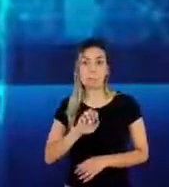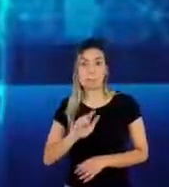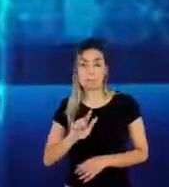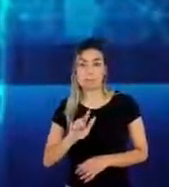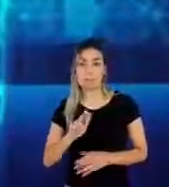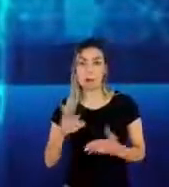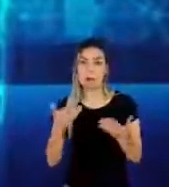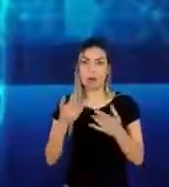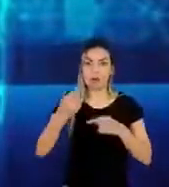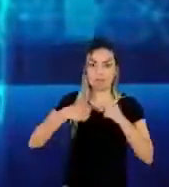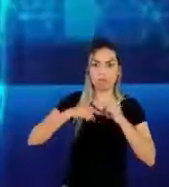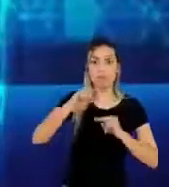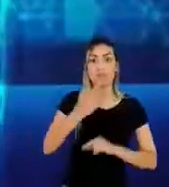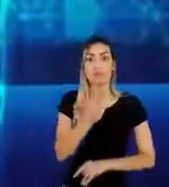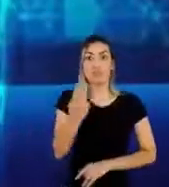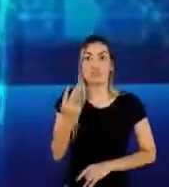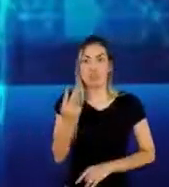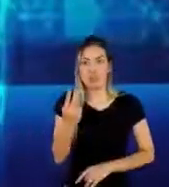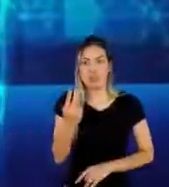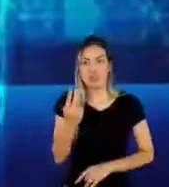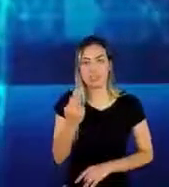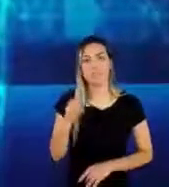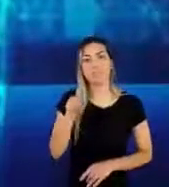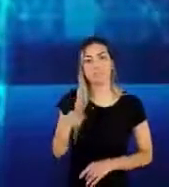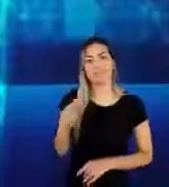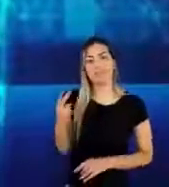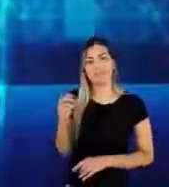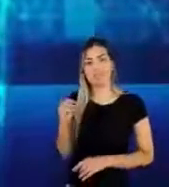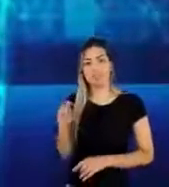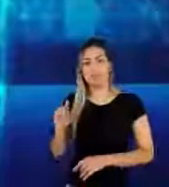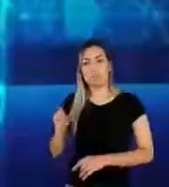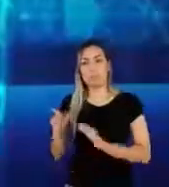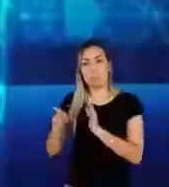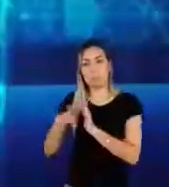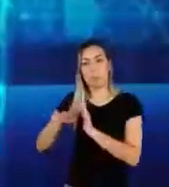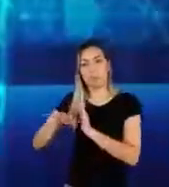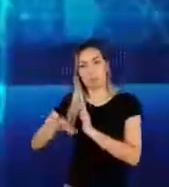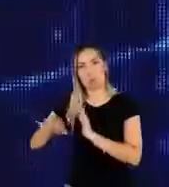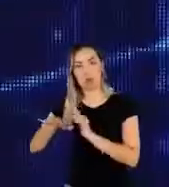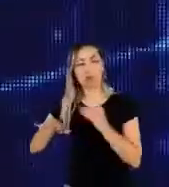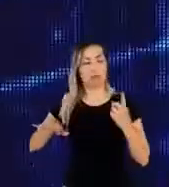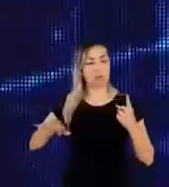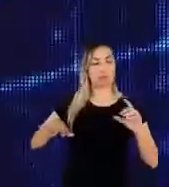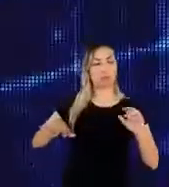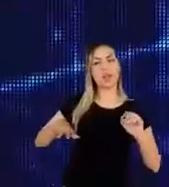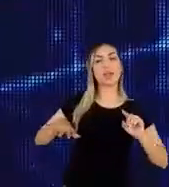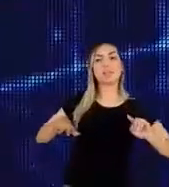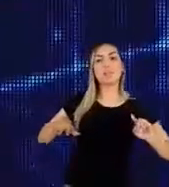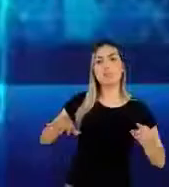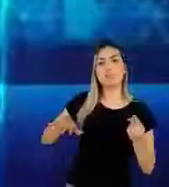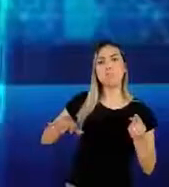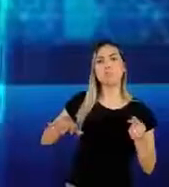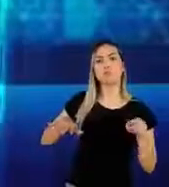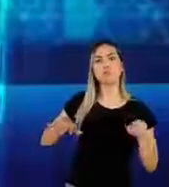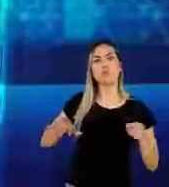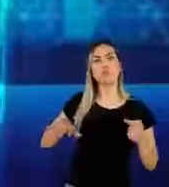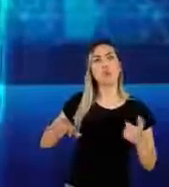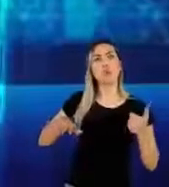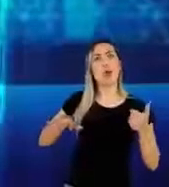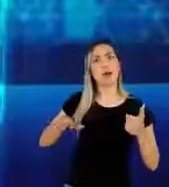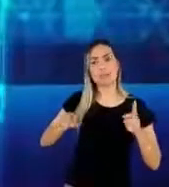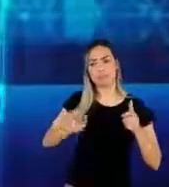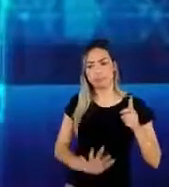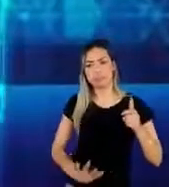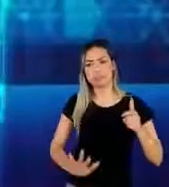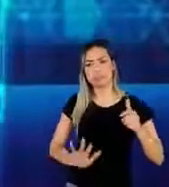Então, 12 mil era destinado ao consumo da própria região e 10 mil, praticamente quase a carga da região nordeste,